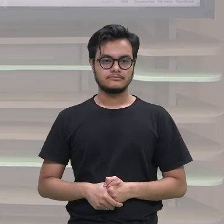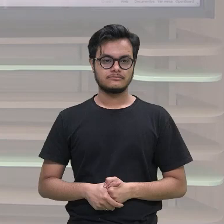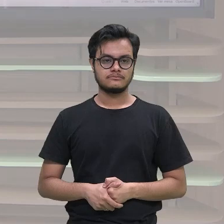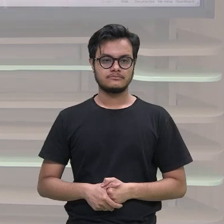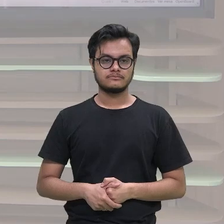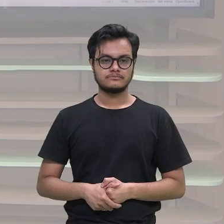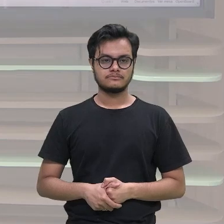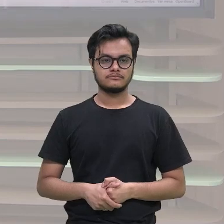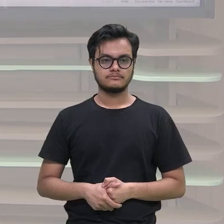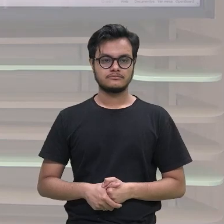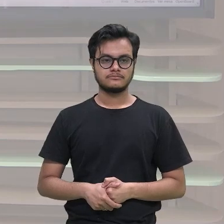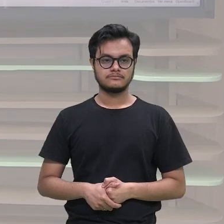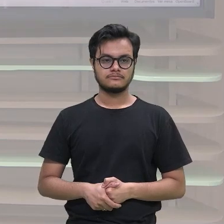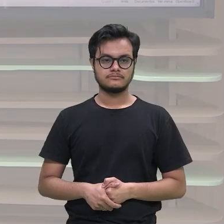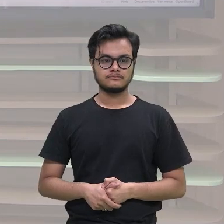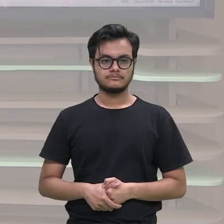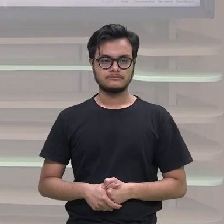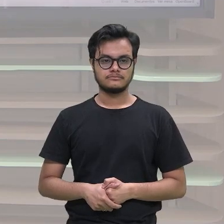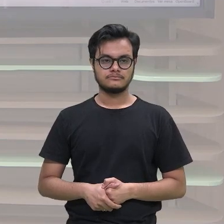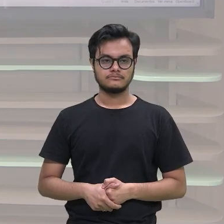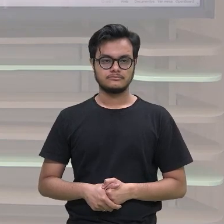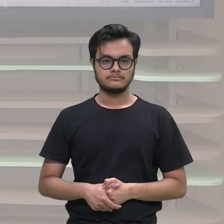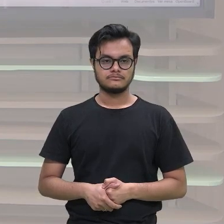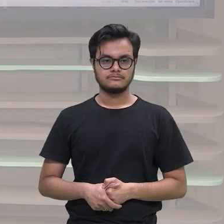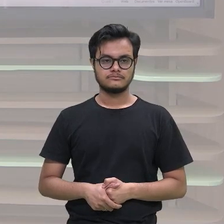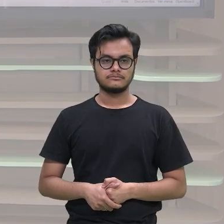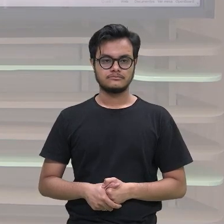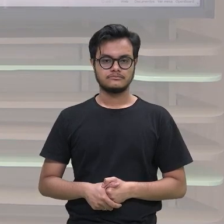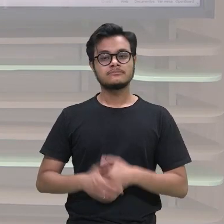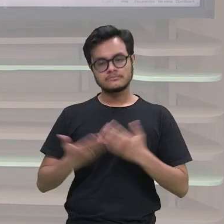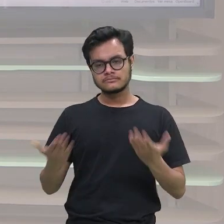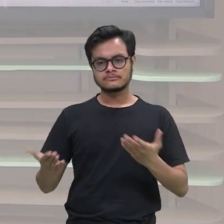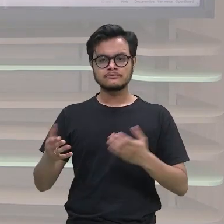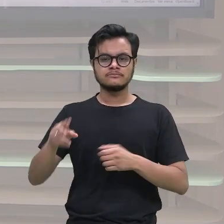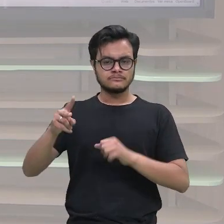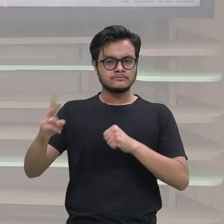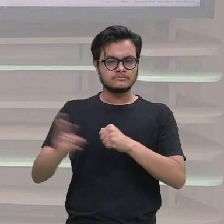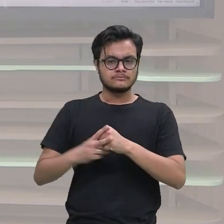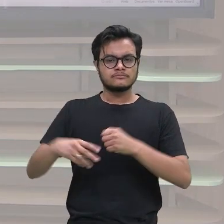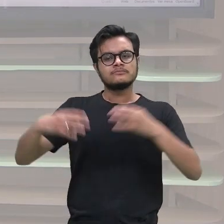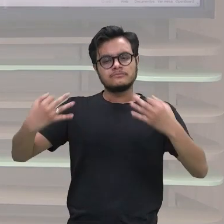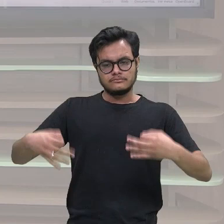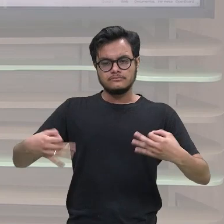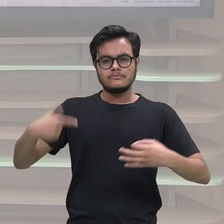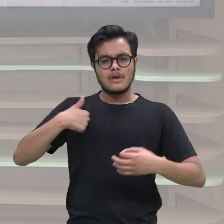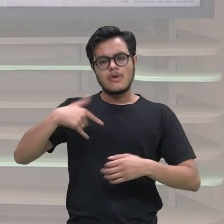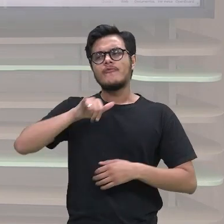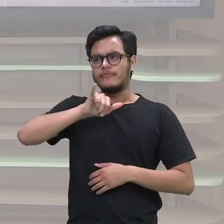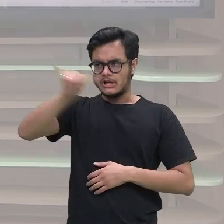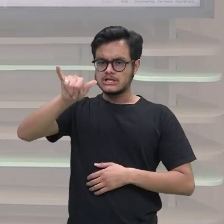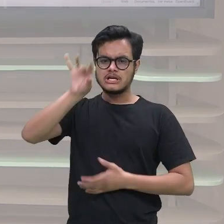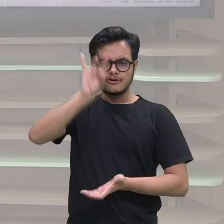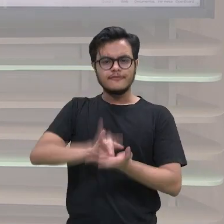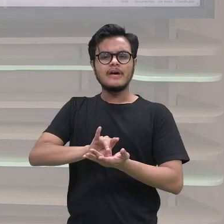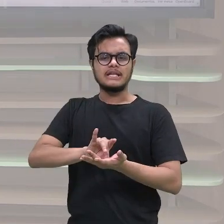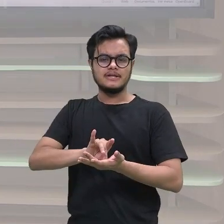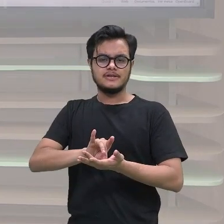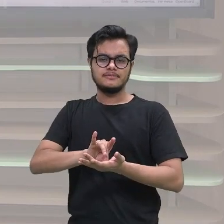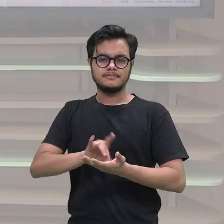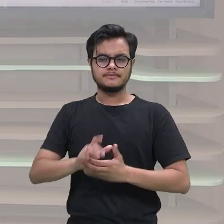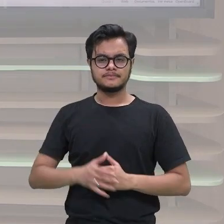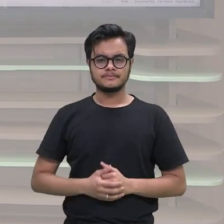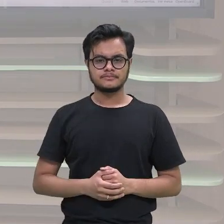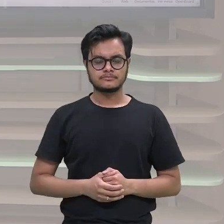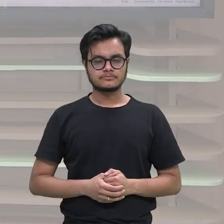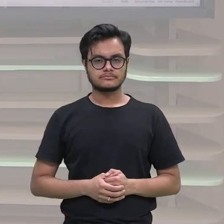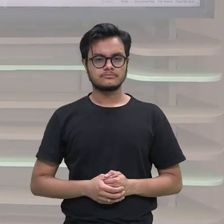Barcelos. Viajarei para Ipixuna. Então, notem aí que eu estou dando uma certeza no verbo. O verbo está indicando, é um